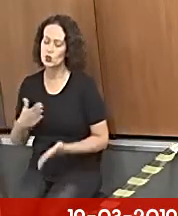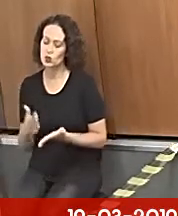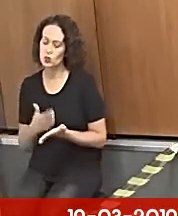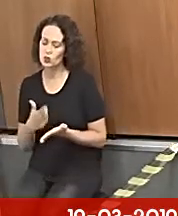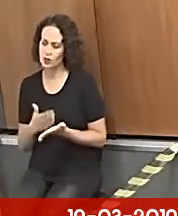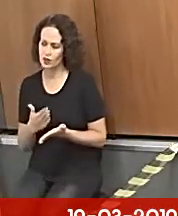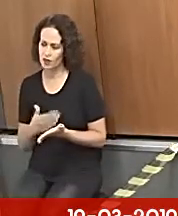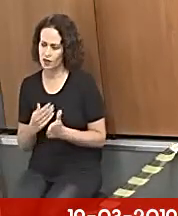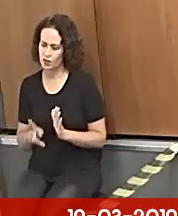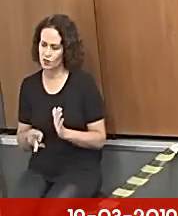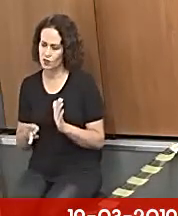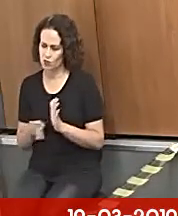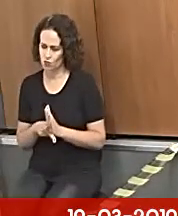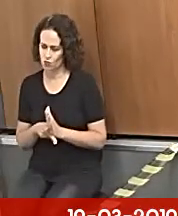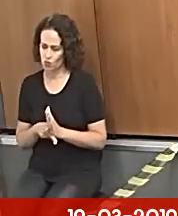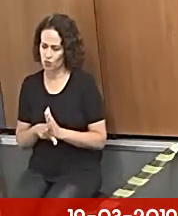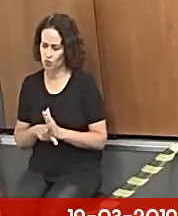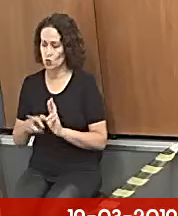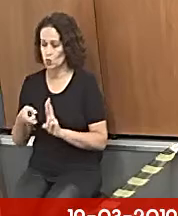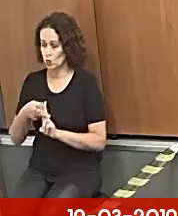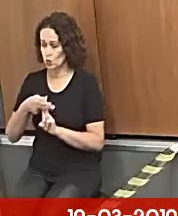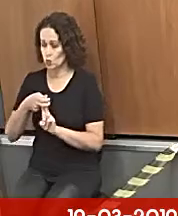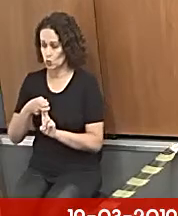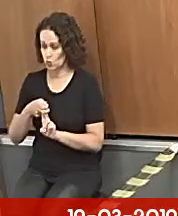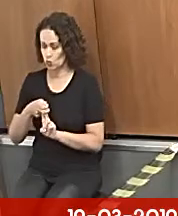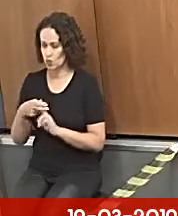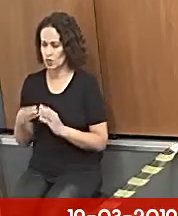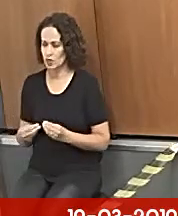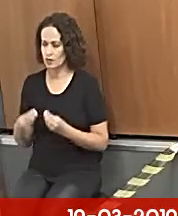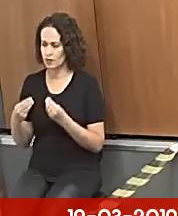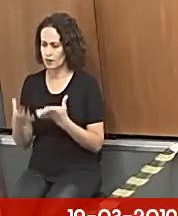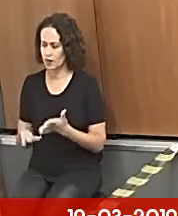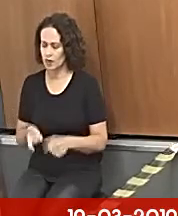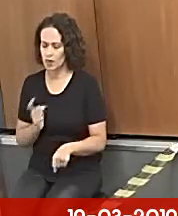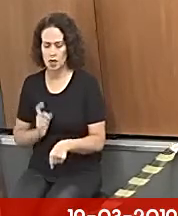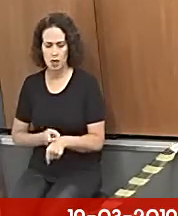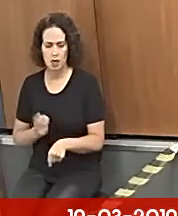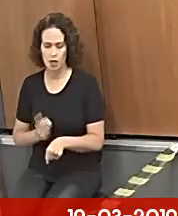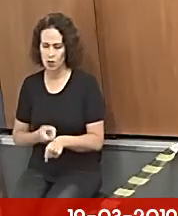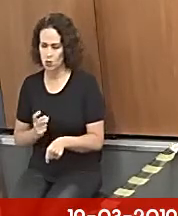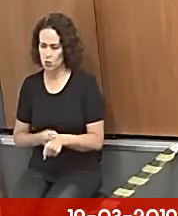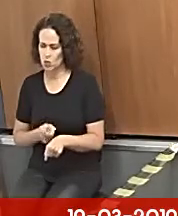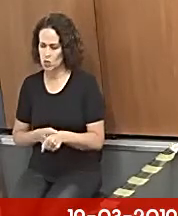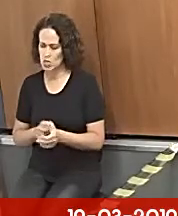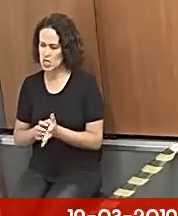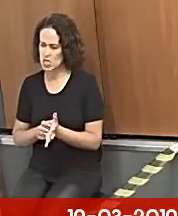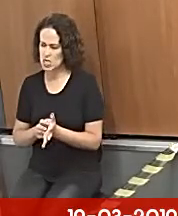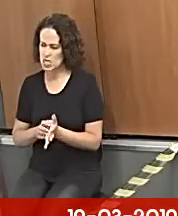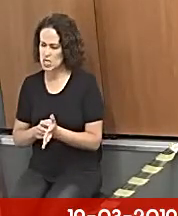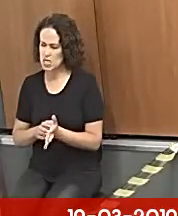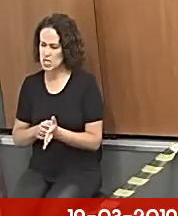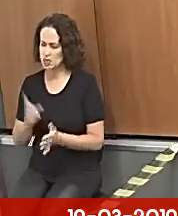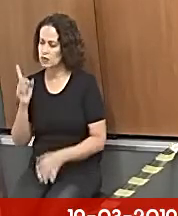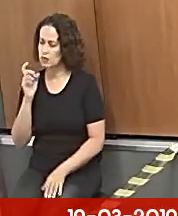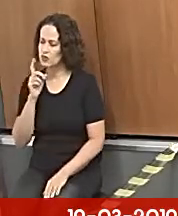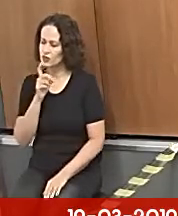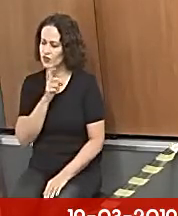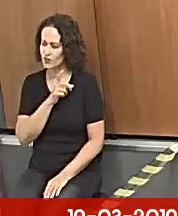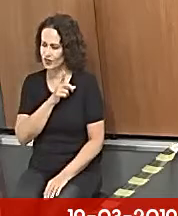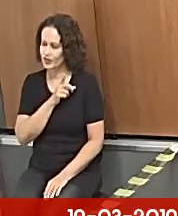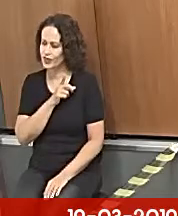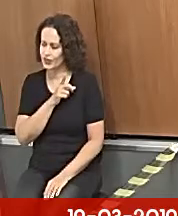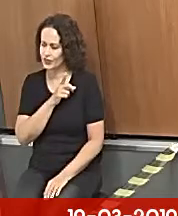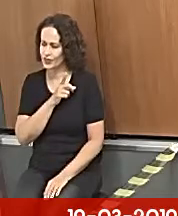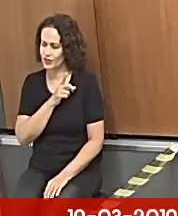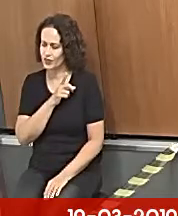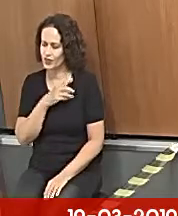dá ele é duro ele arranje as pontas dele pra aquilo introduzir no canal